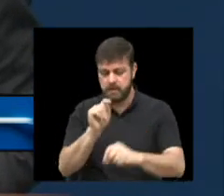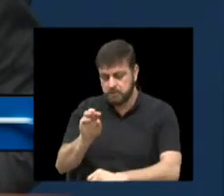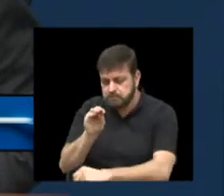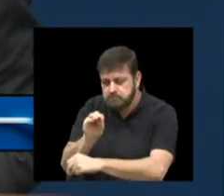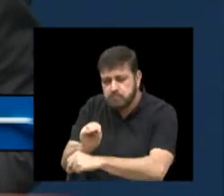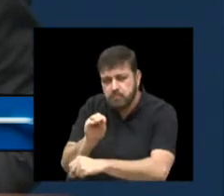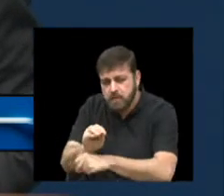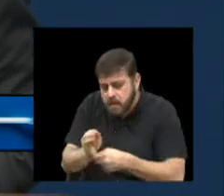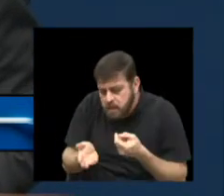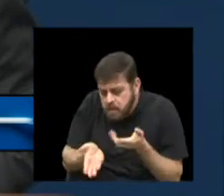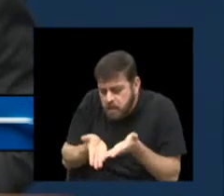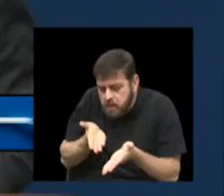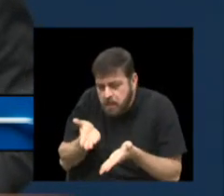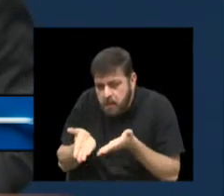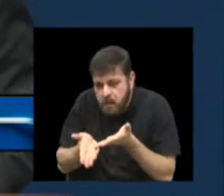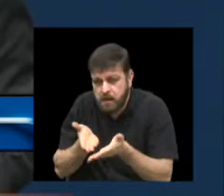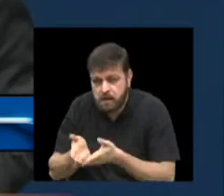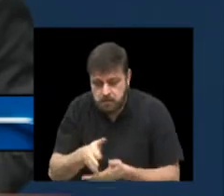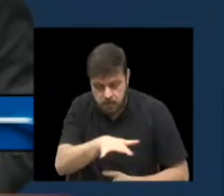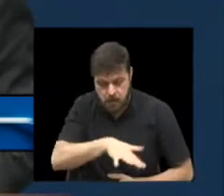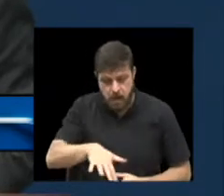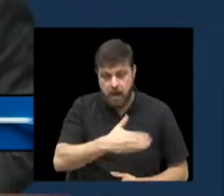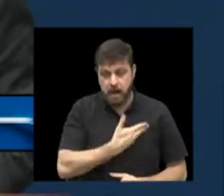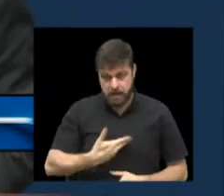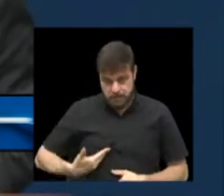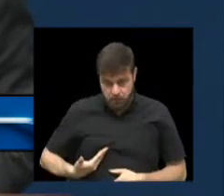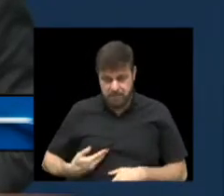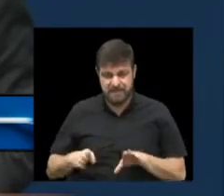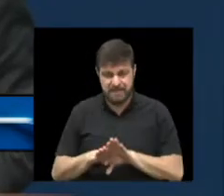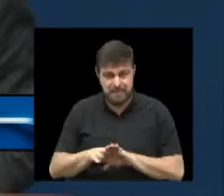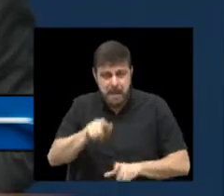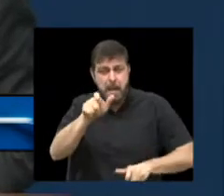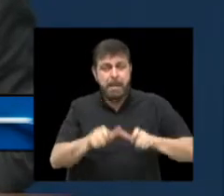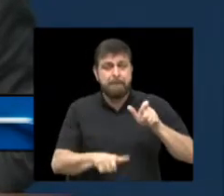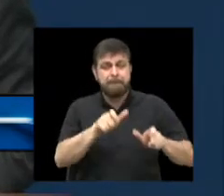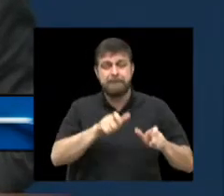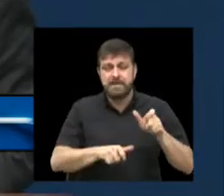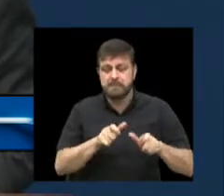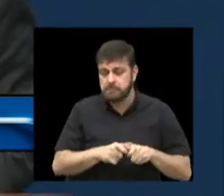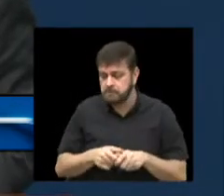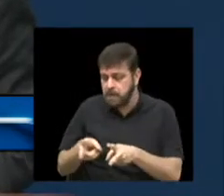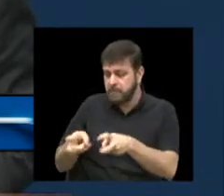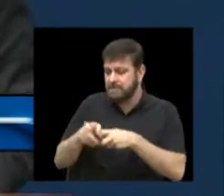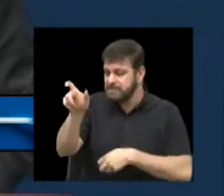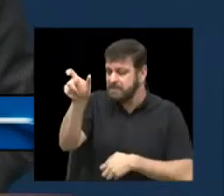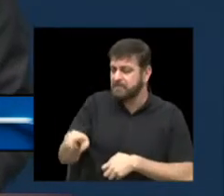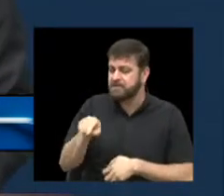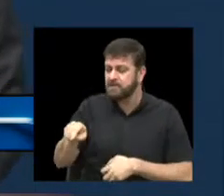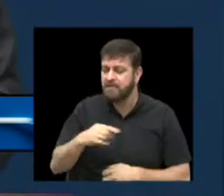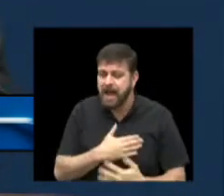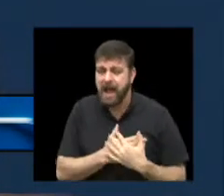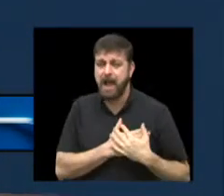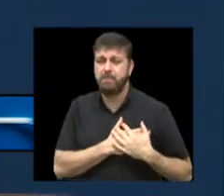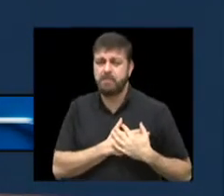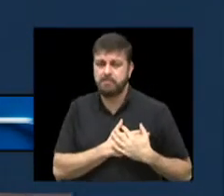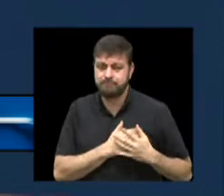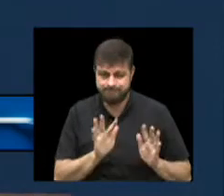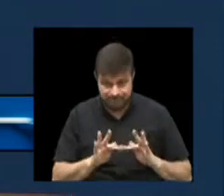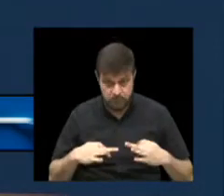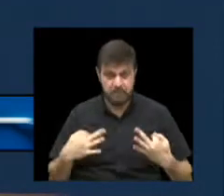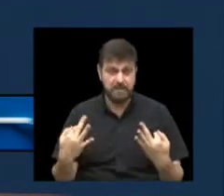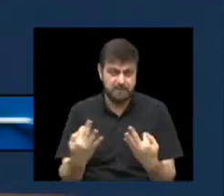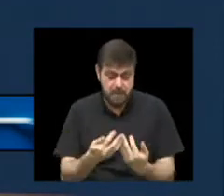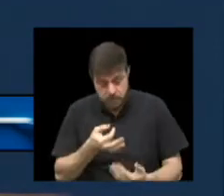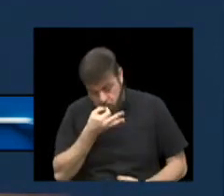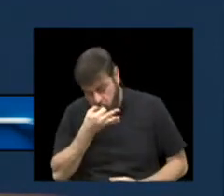de um amparo não só do poder público, mas de amparo de pessoas que o amam. Família, para mim,